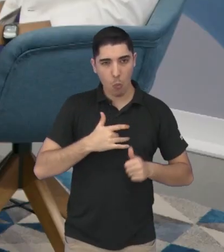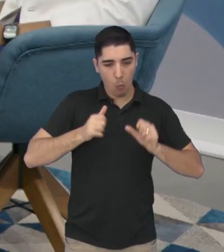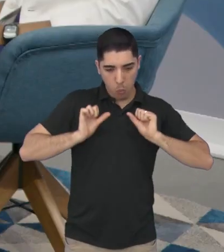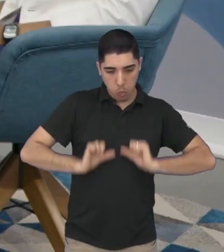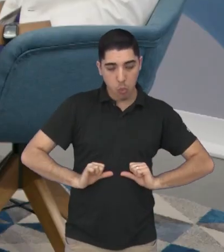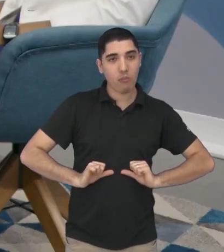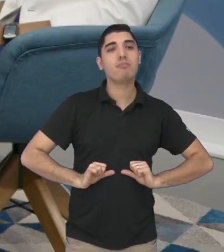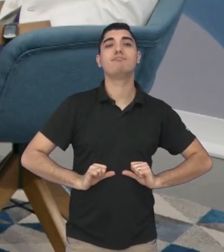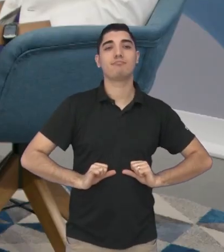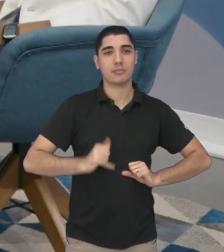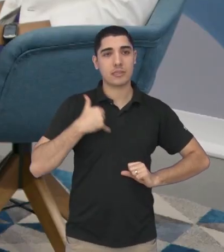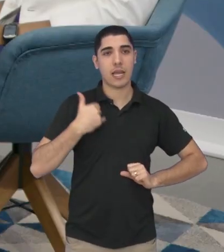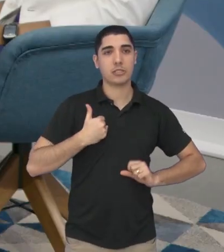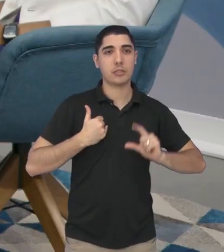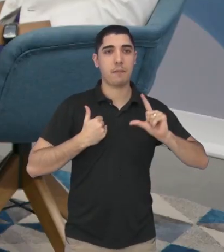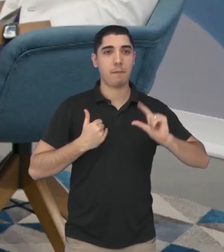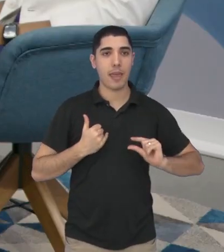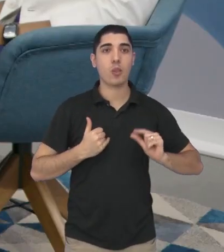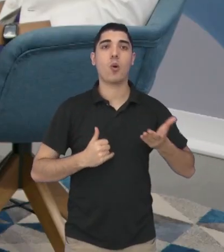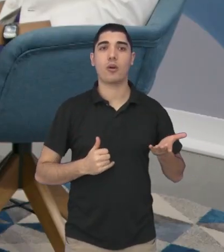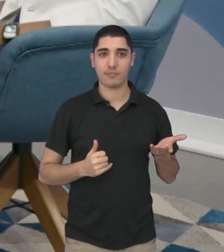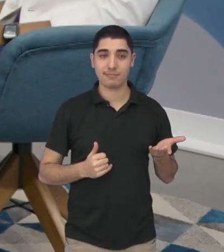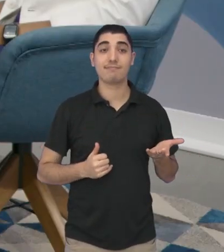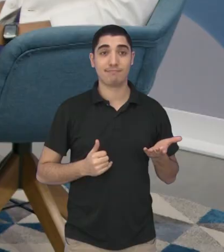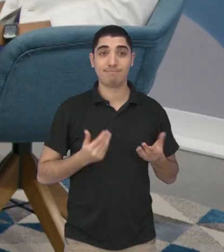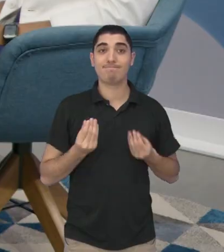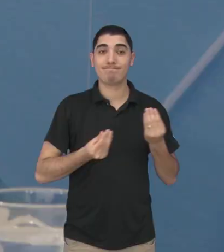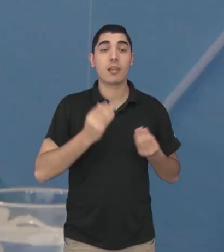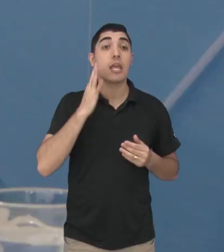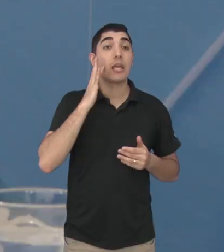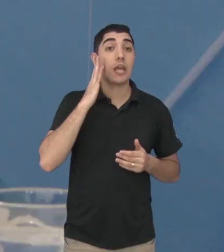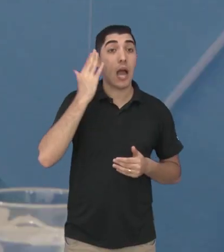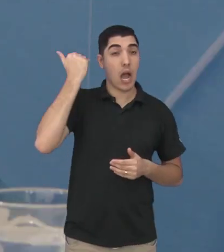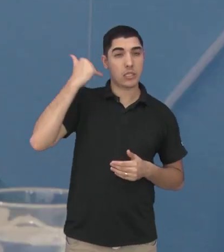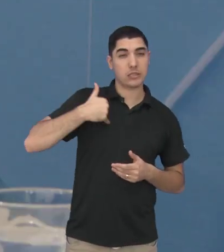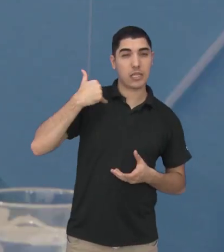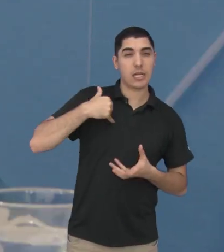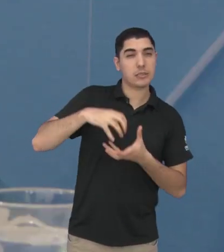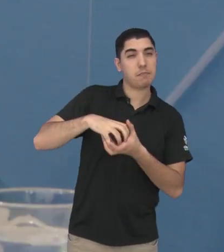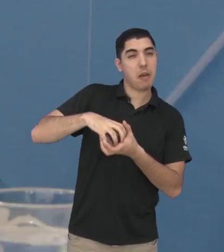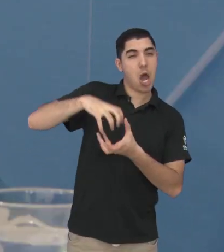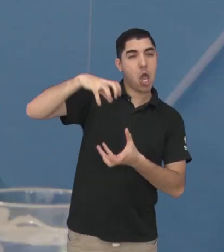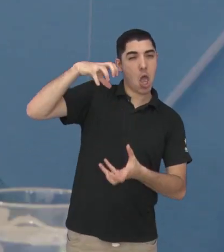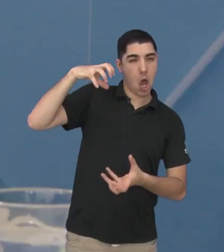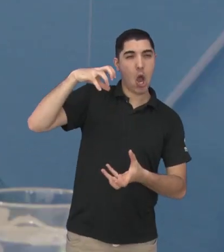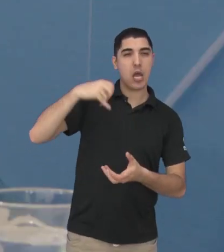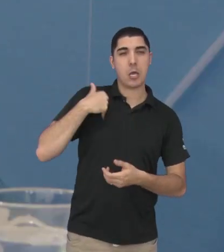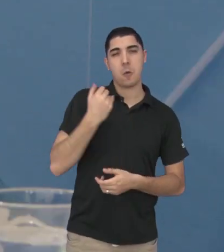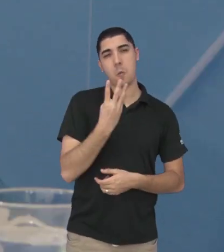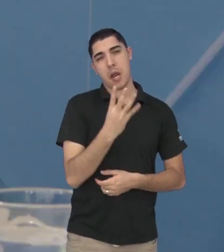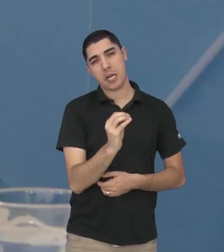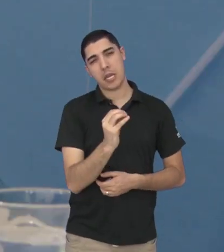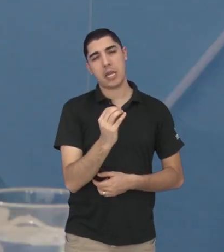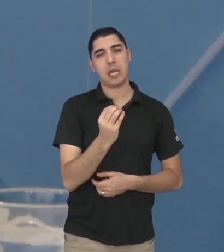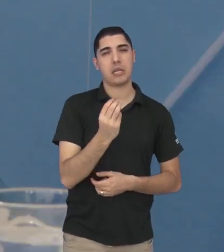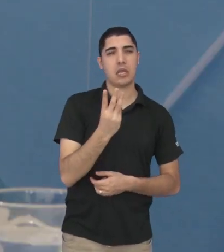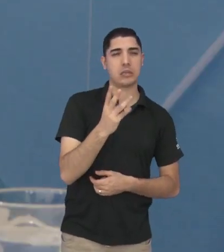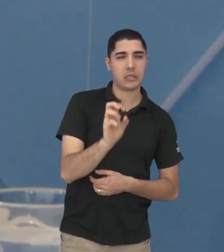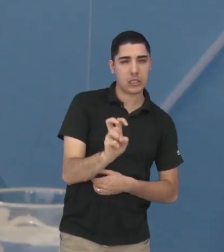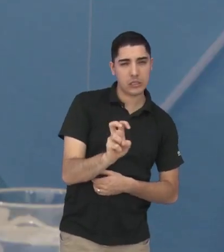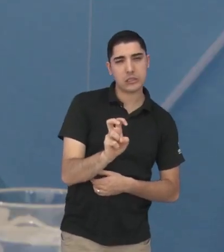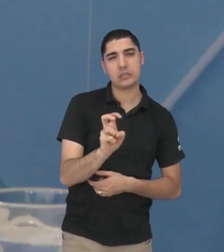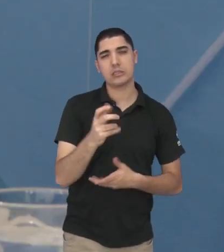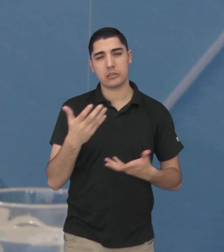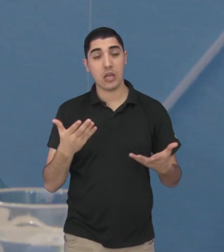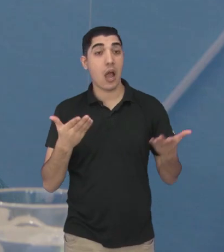antes a nossa clientela era mais envelhecida. A gente tinha uma clientela mais de 40, 45 anos. Com o tempo, tive